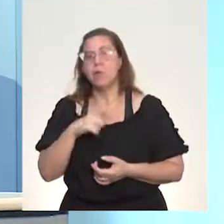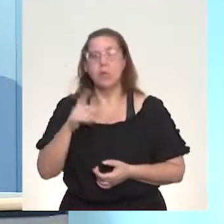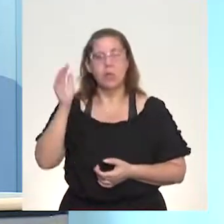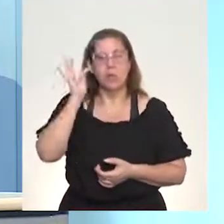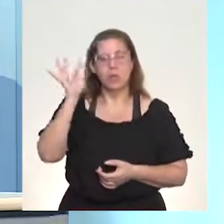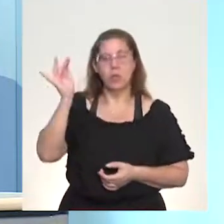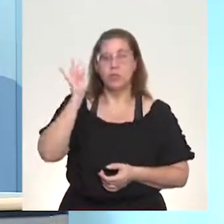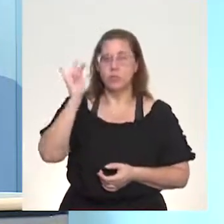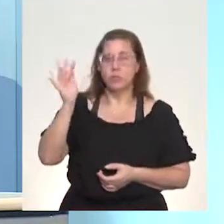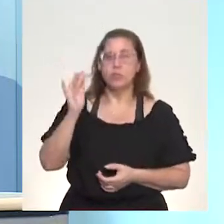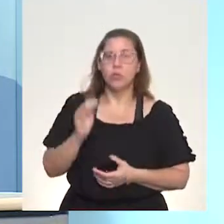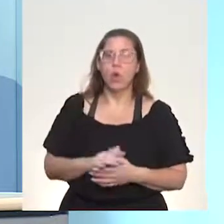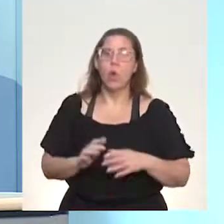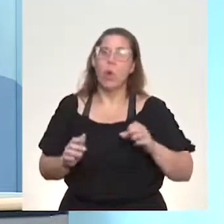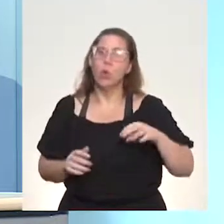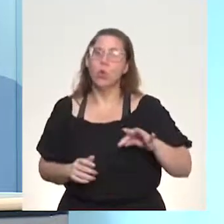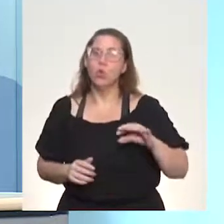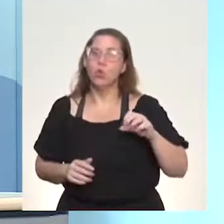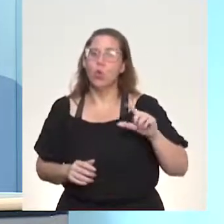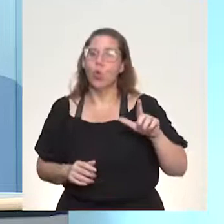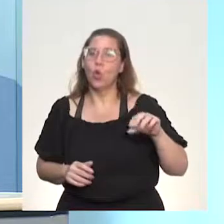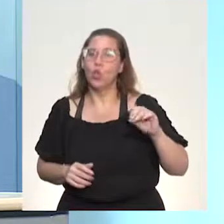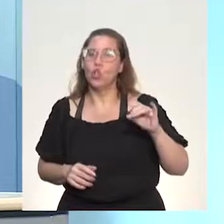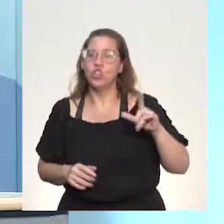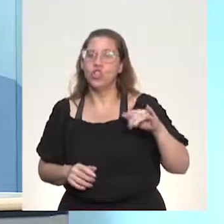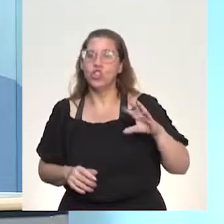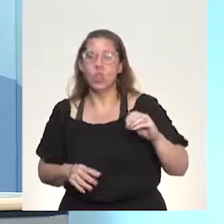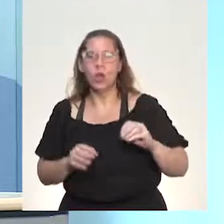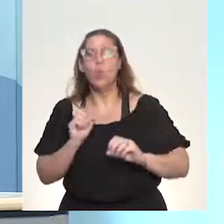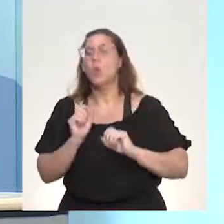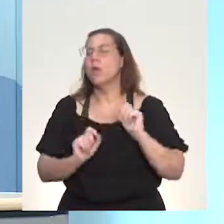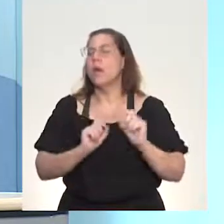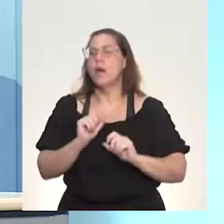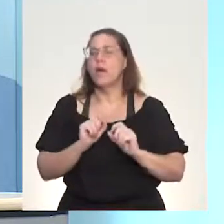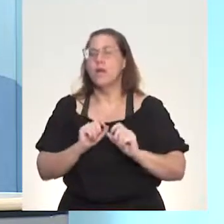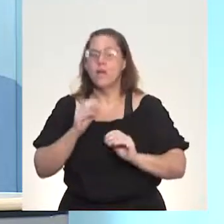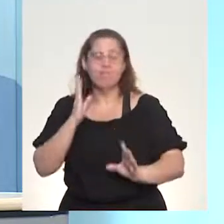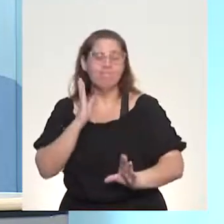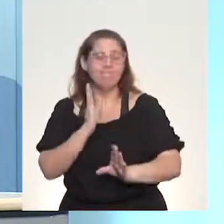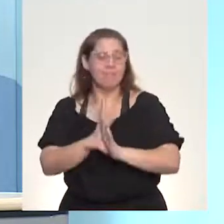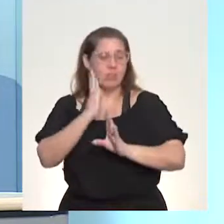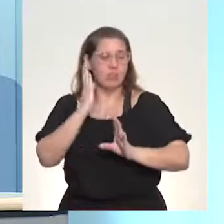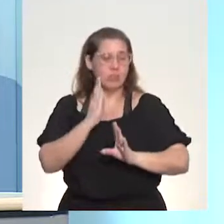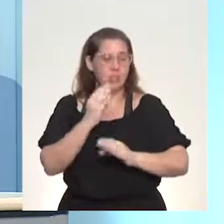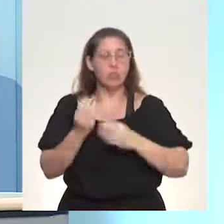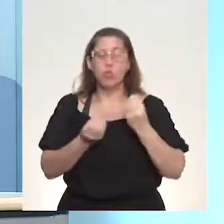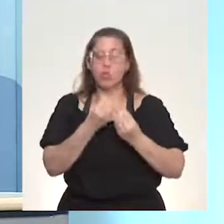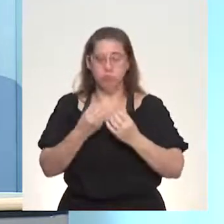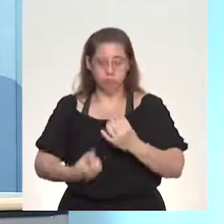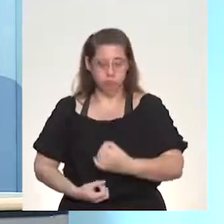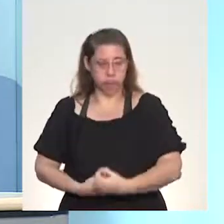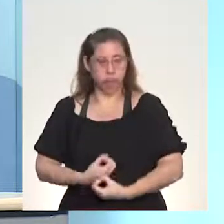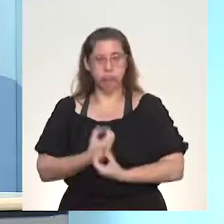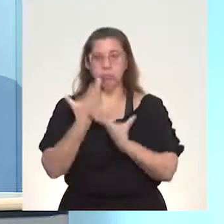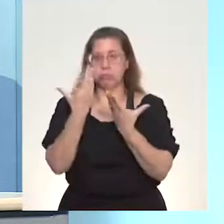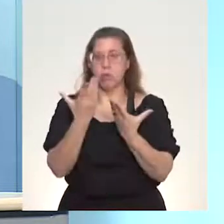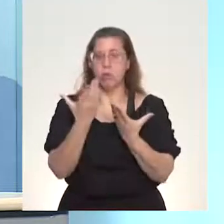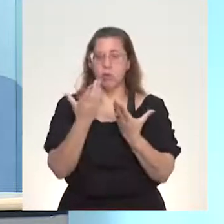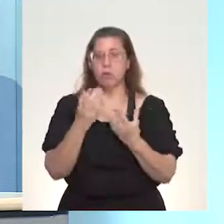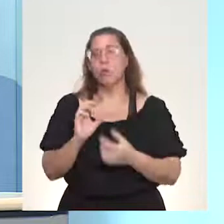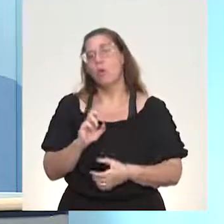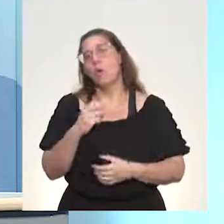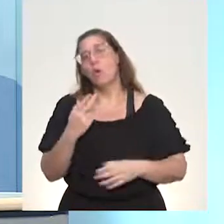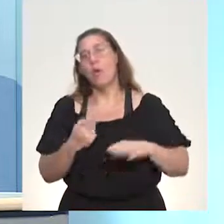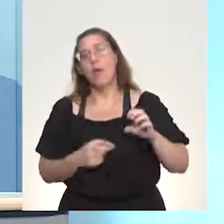a ontologia, né? Descobrir a essência dos seres, ou então a epistemologia, né?